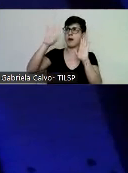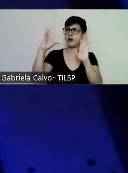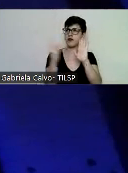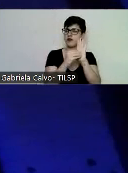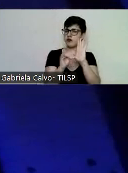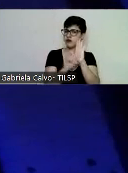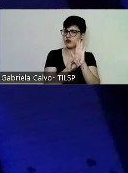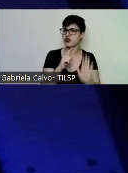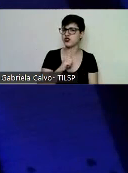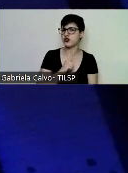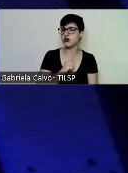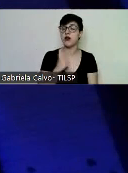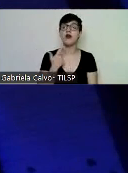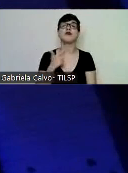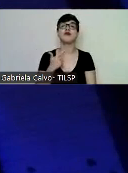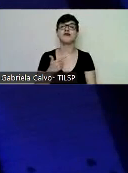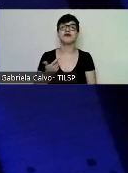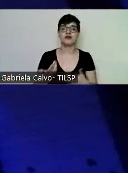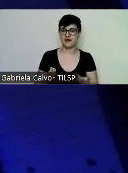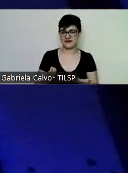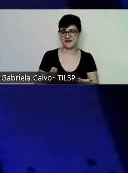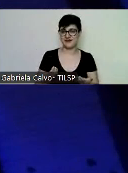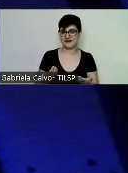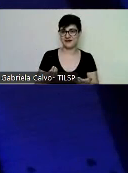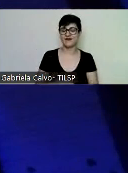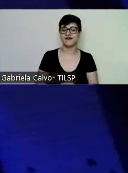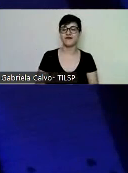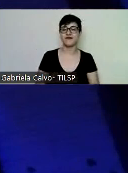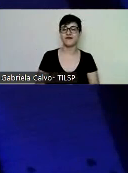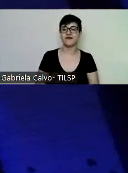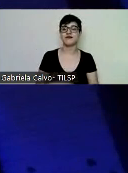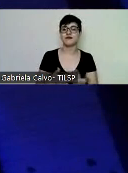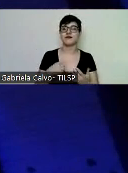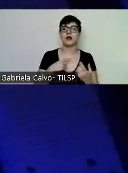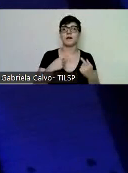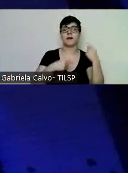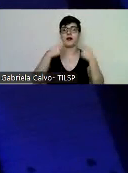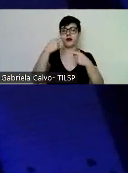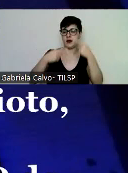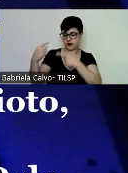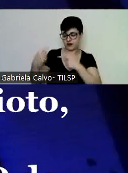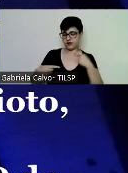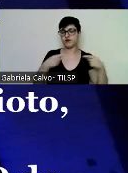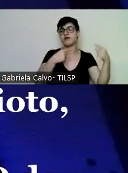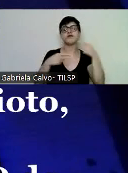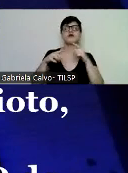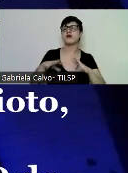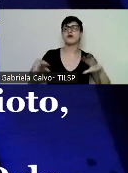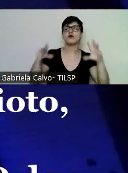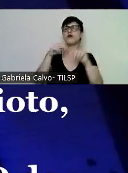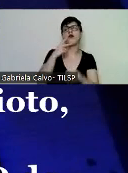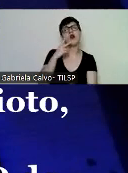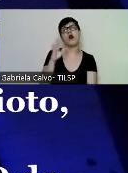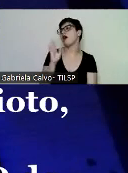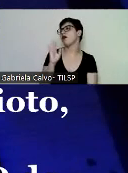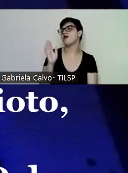e de profissionais de museus no mundo inteiro o debate chegou chegou à conclusão de que não de que aquela definição